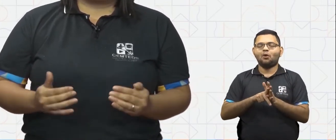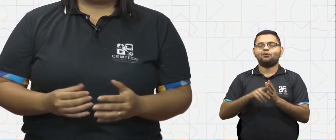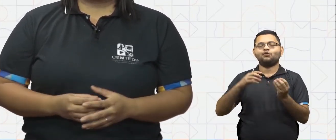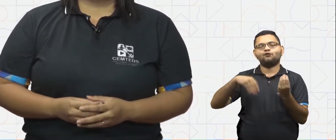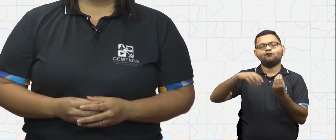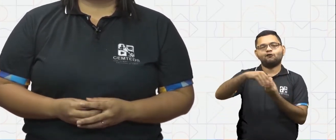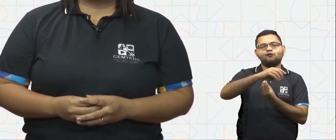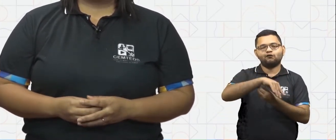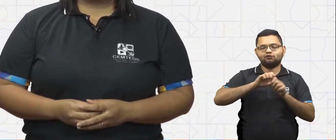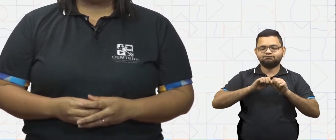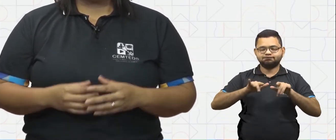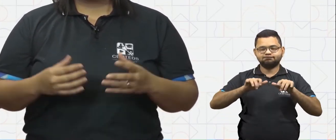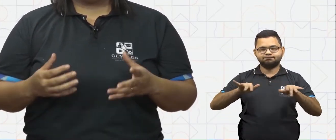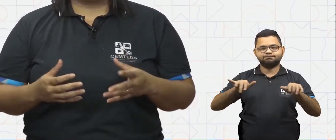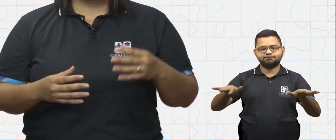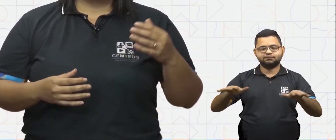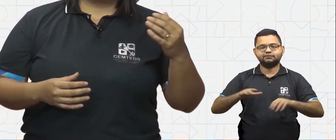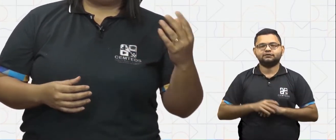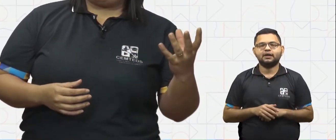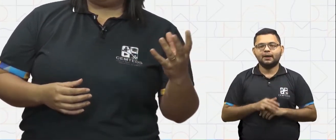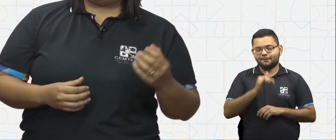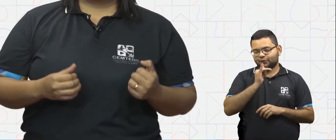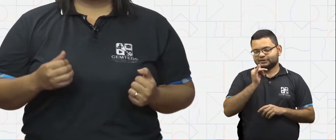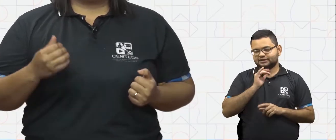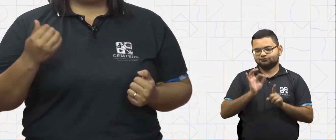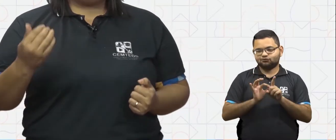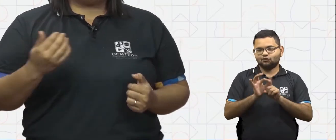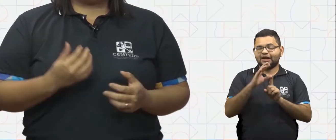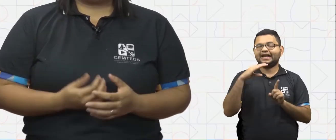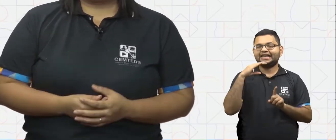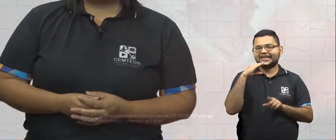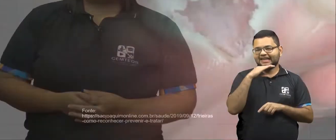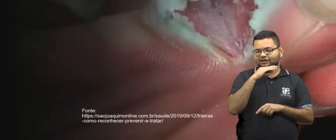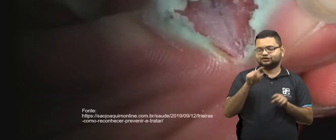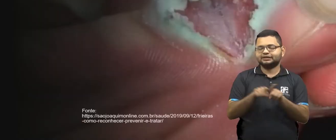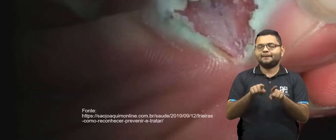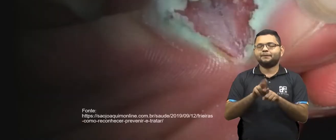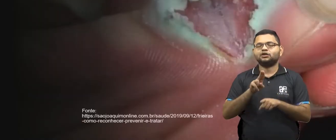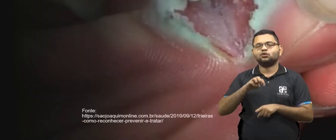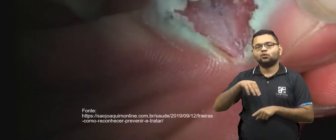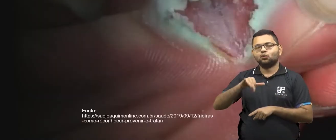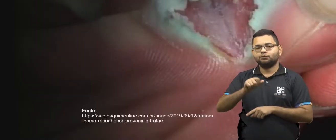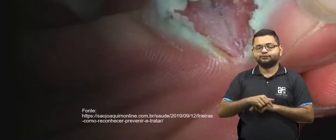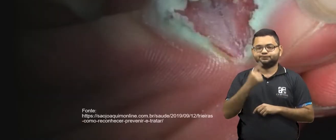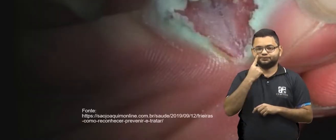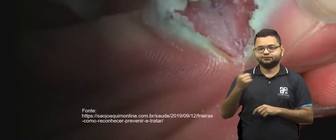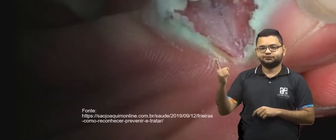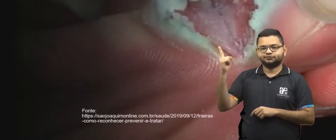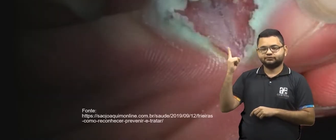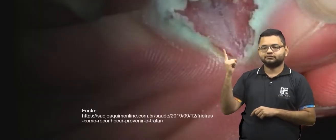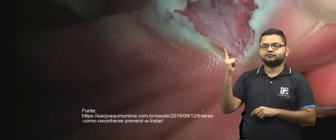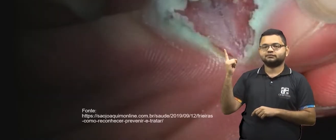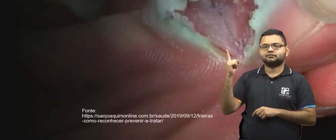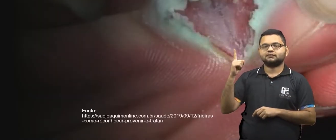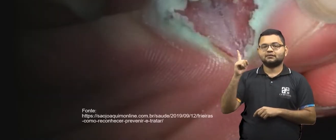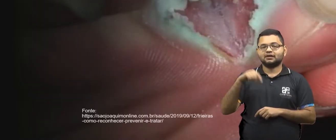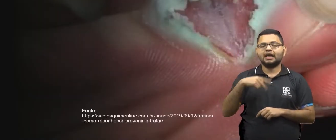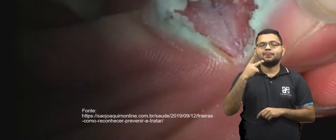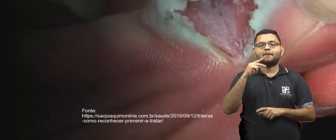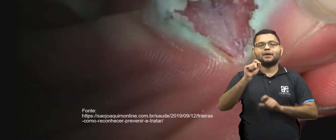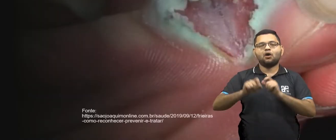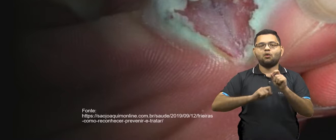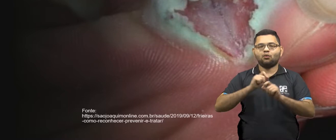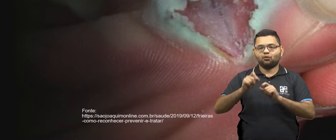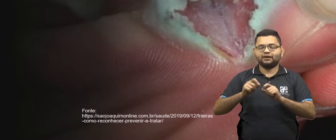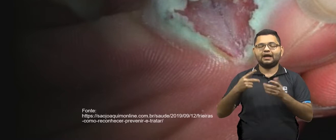a proliferação de fungos, como clima quente e úmido. A frieira é um tipo de micose que ocorre